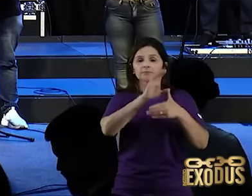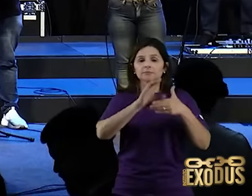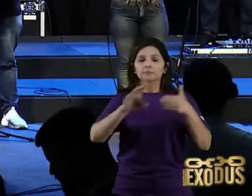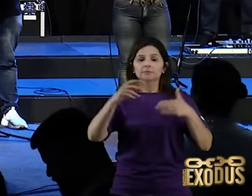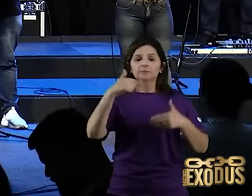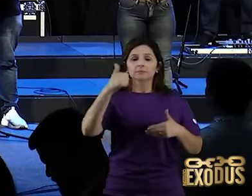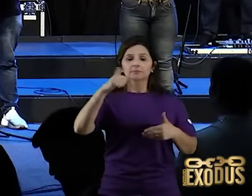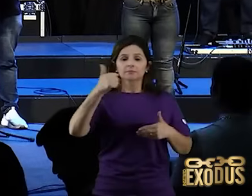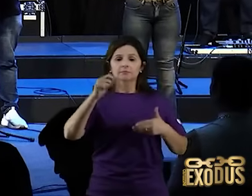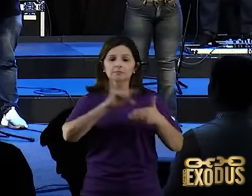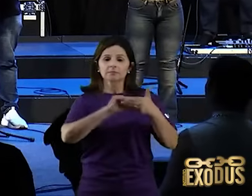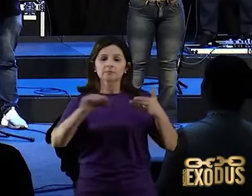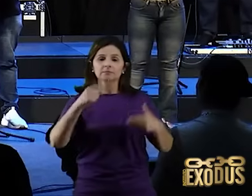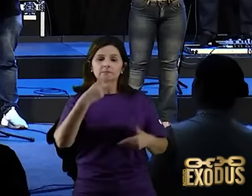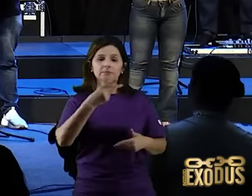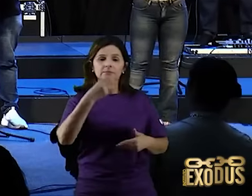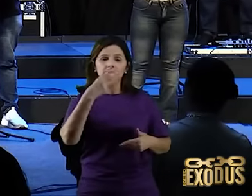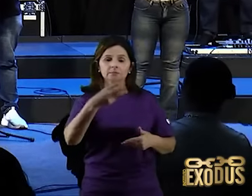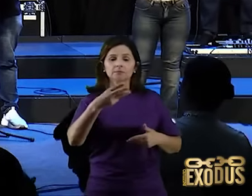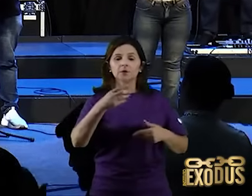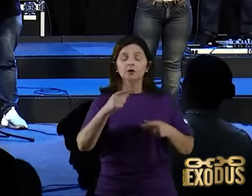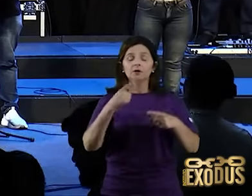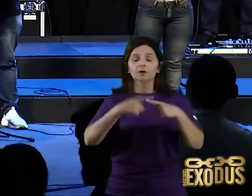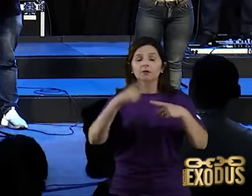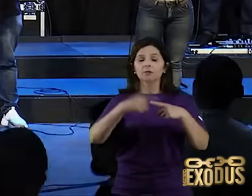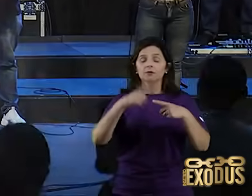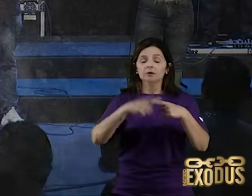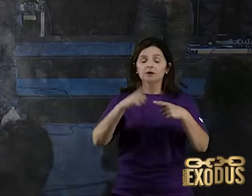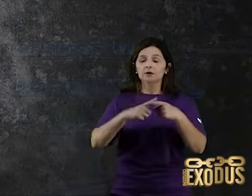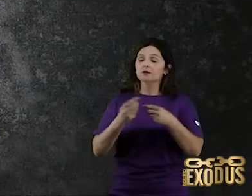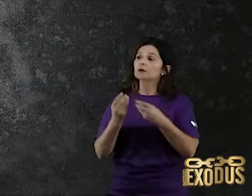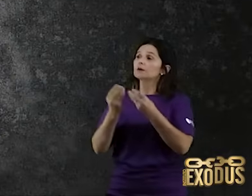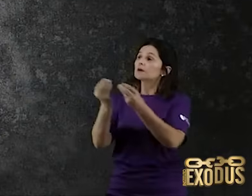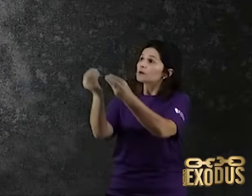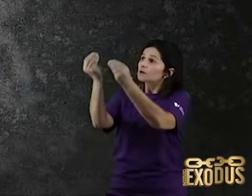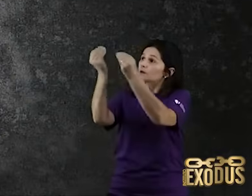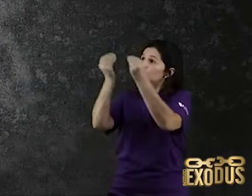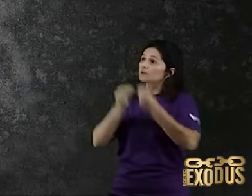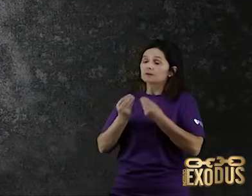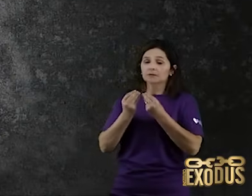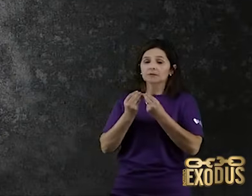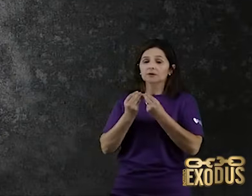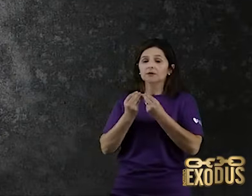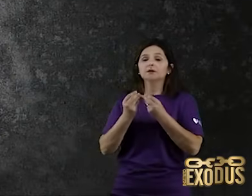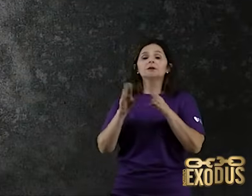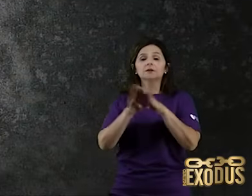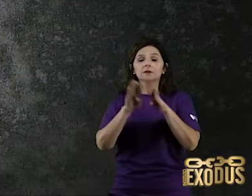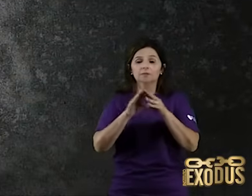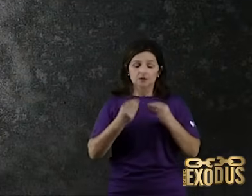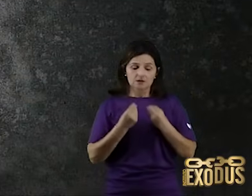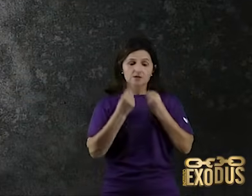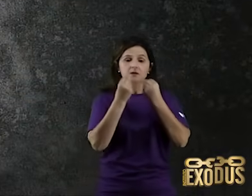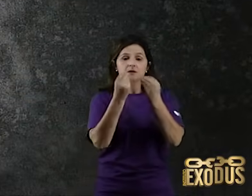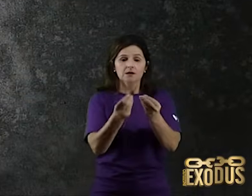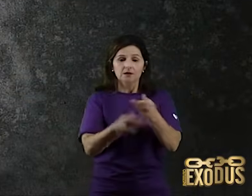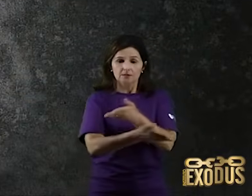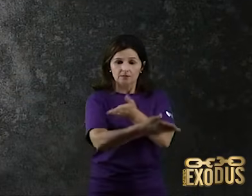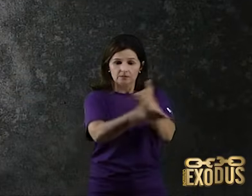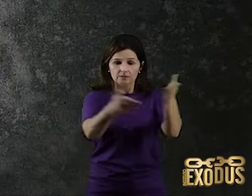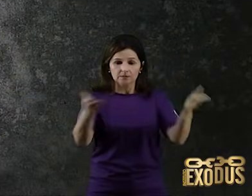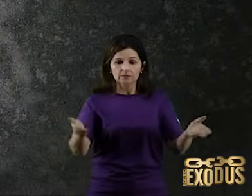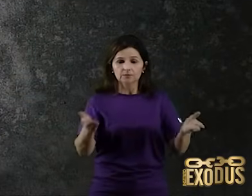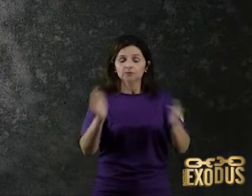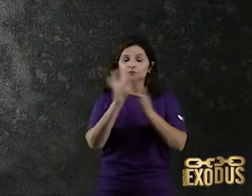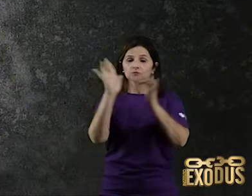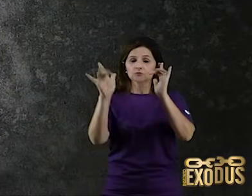verso 23 Porque recebi do Senhor o que também entreguei a vocês pastora Fabíola que o Senhor Jesus na noite em que